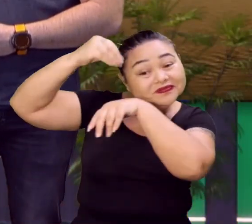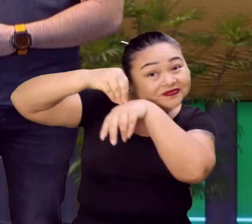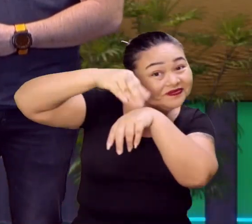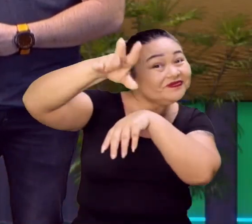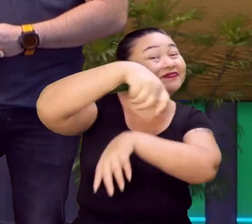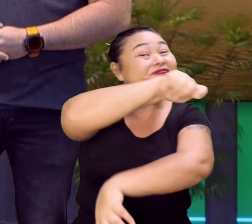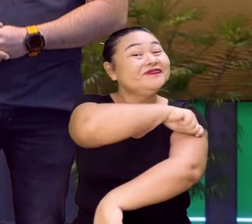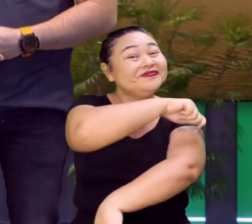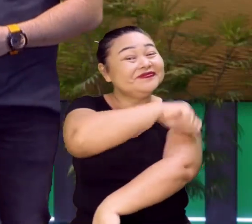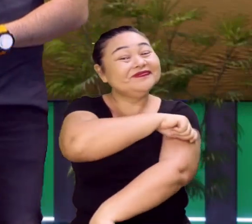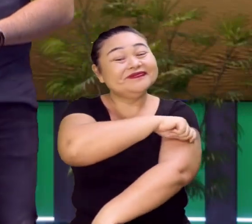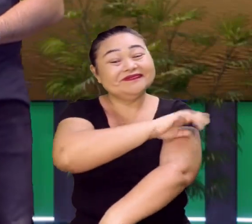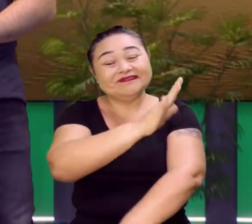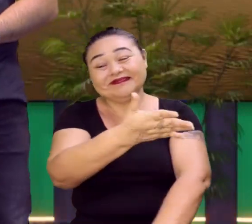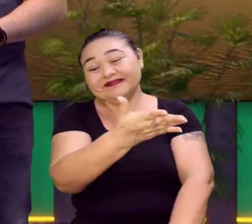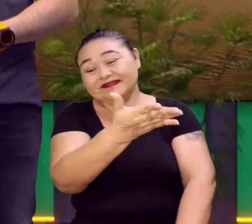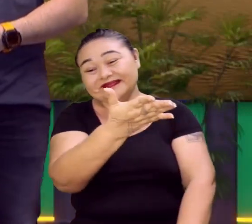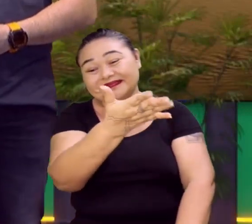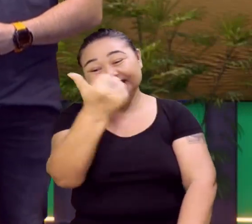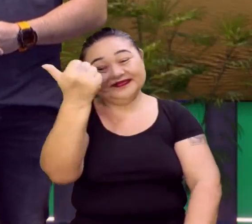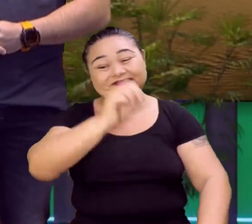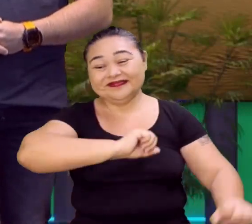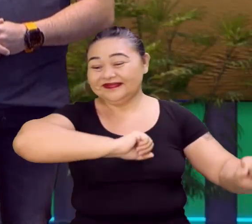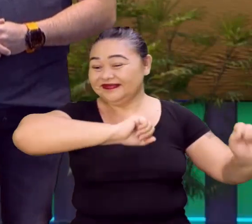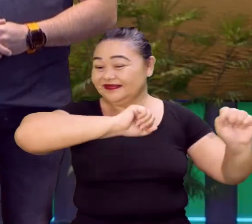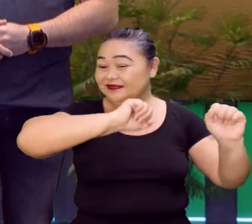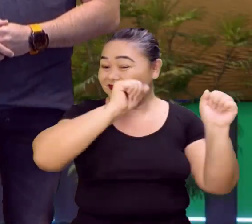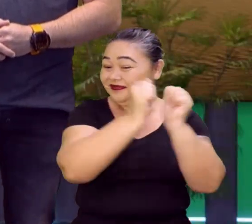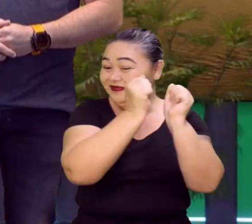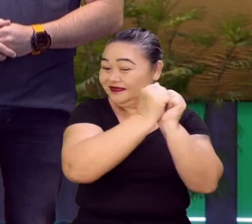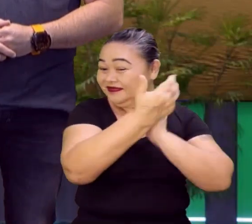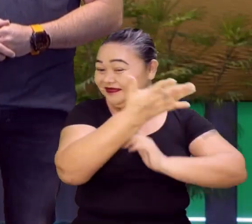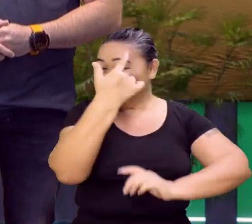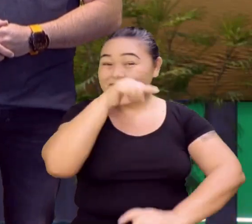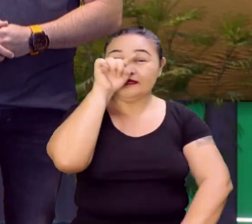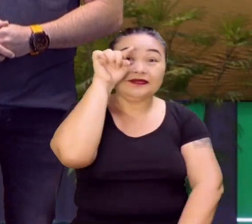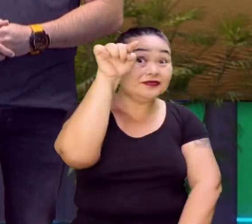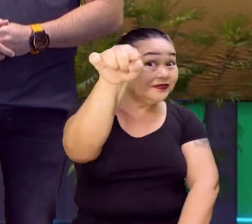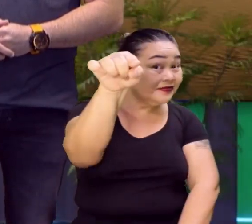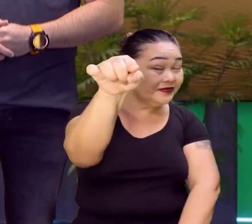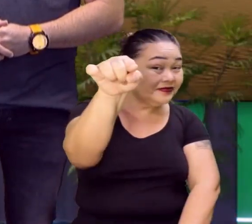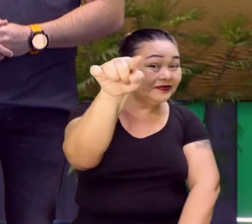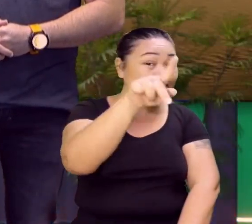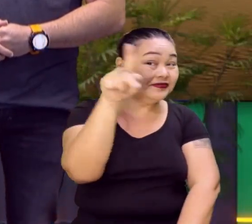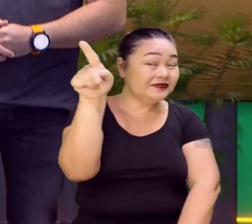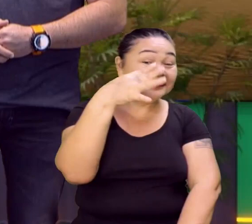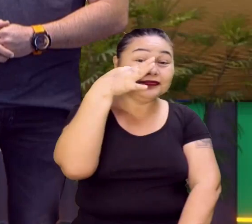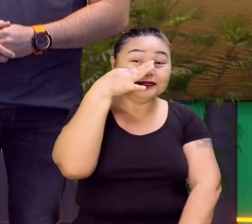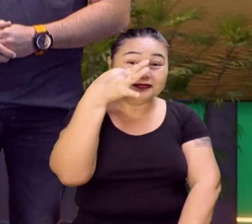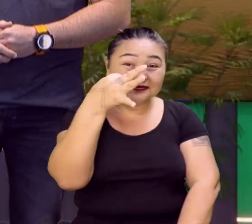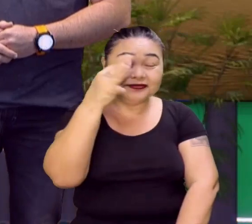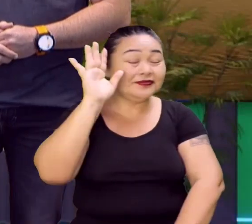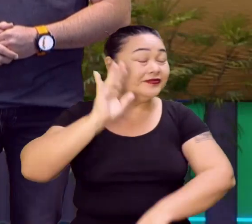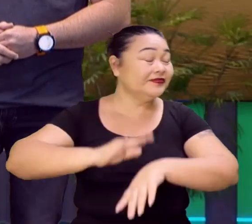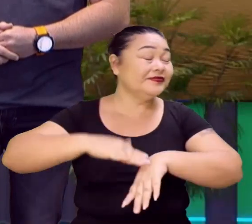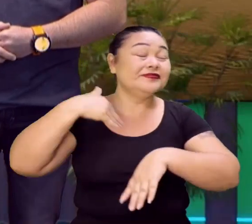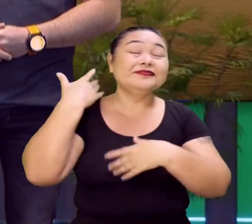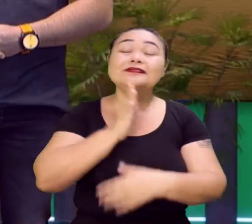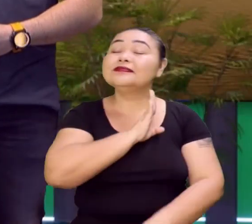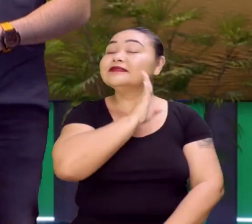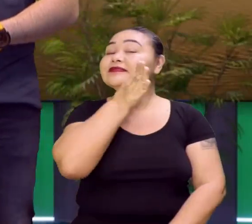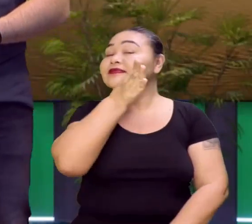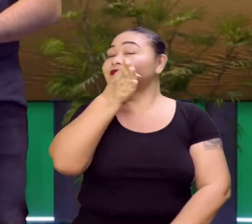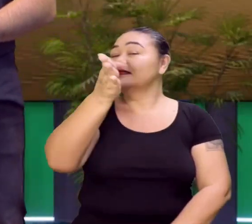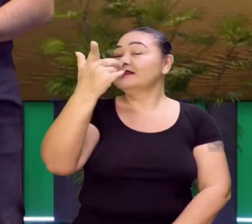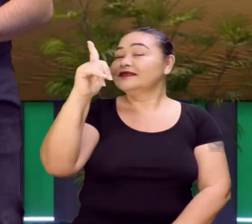alunos. Exatamente. É isso? Muito bem. Então, vamos junto? Bora. Convidamos você e seu professor presencial para mais uma